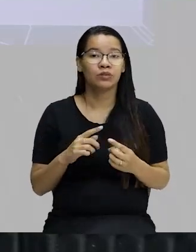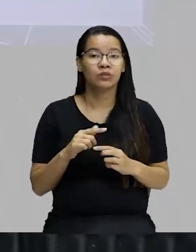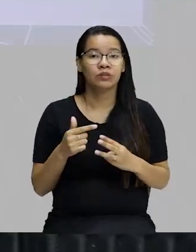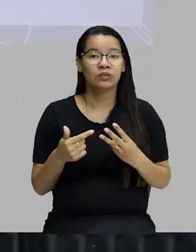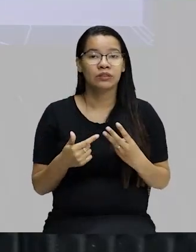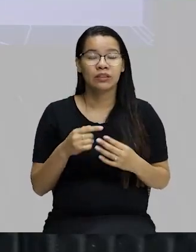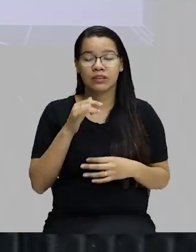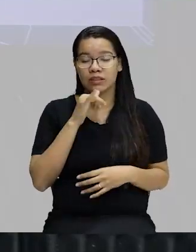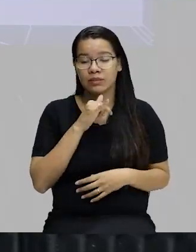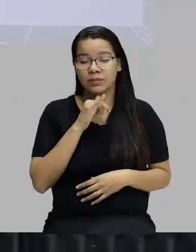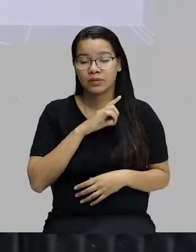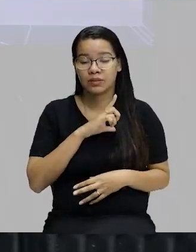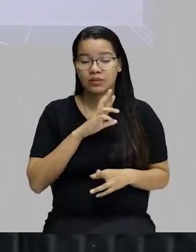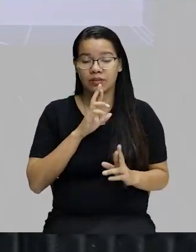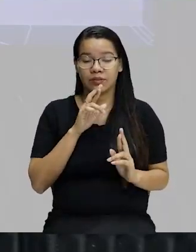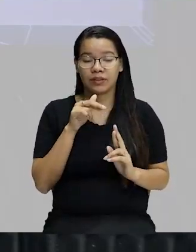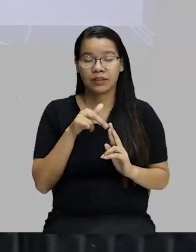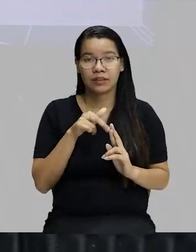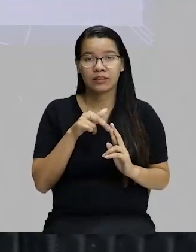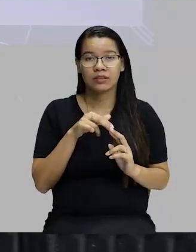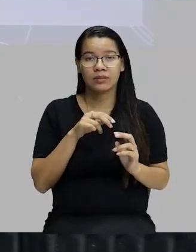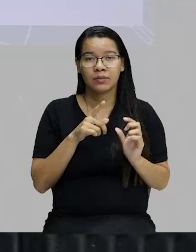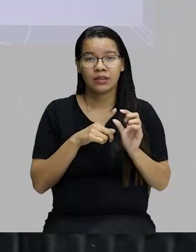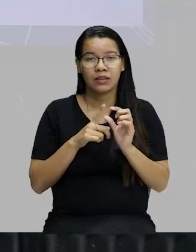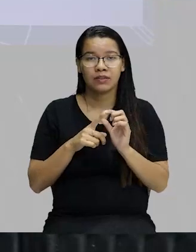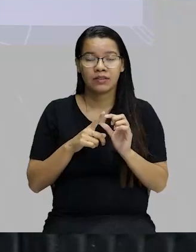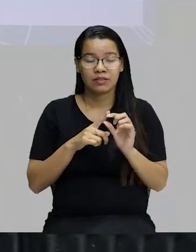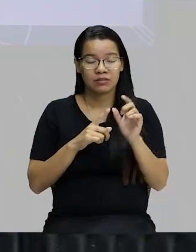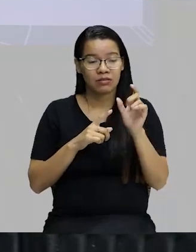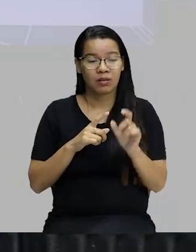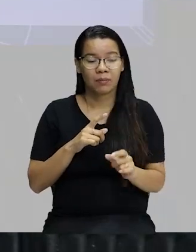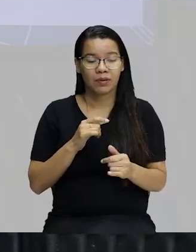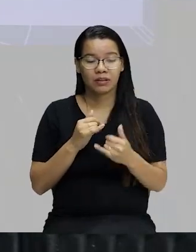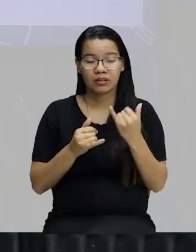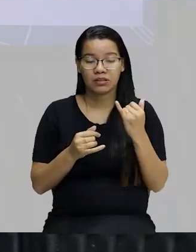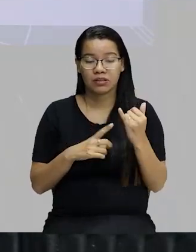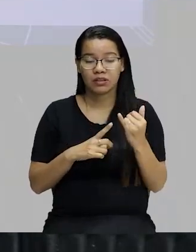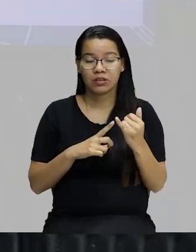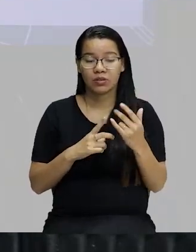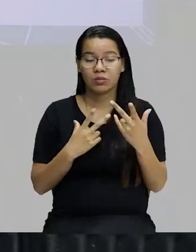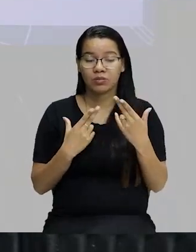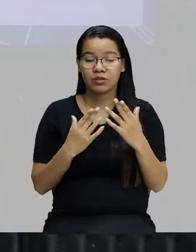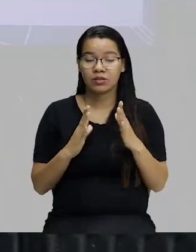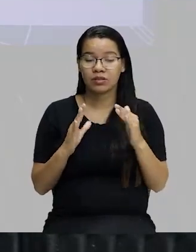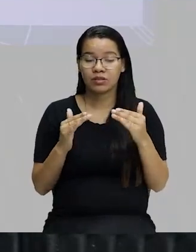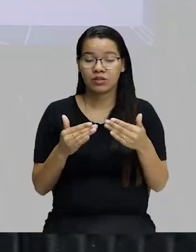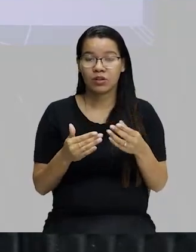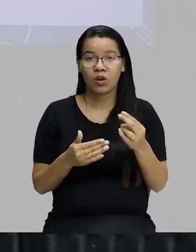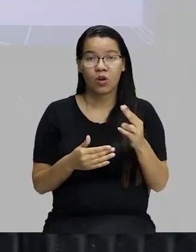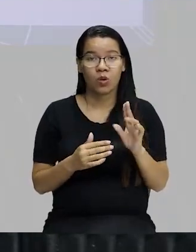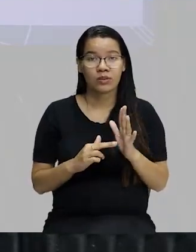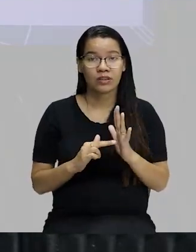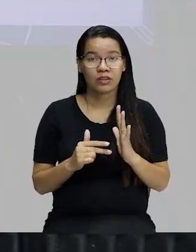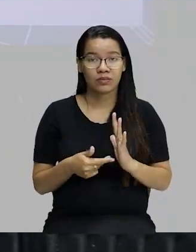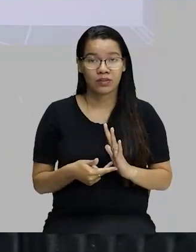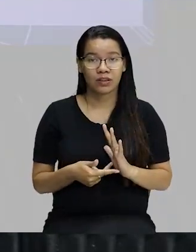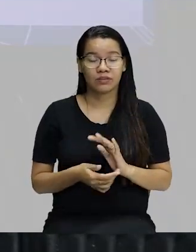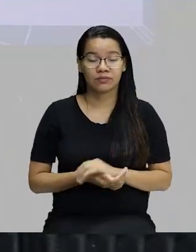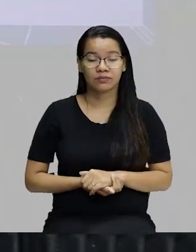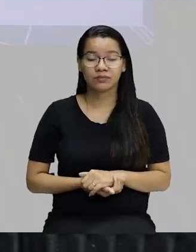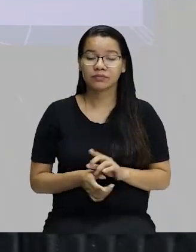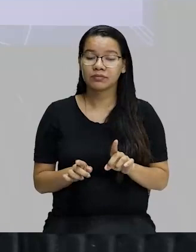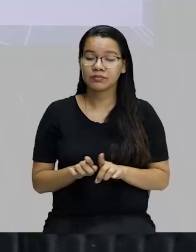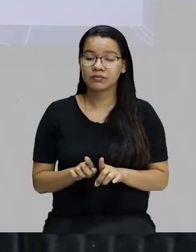referência sobre palavras que são muito parecidas e que têm o mesmo sentido ou o mesmo significado. E